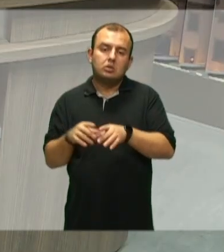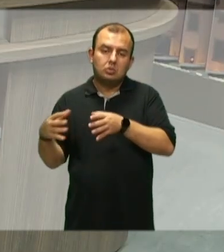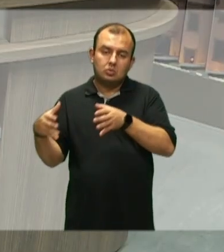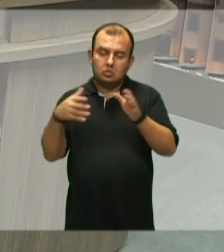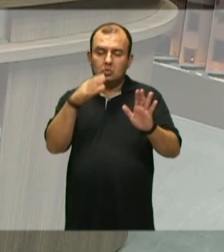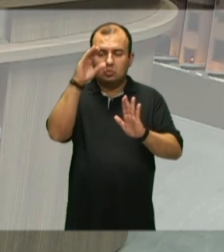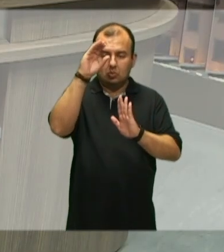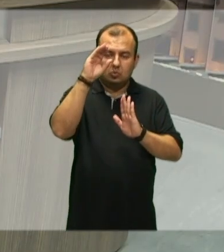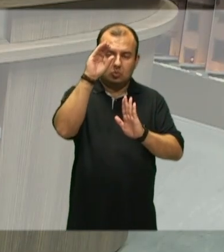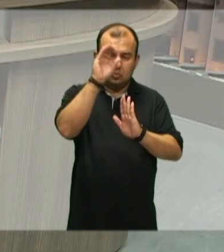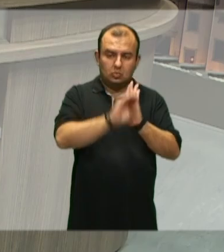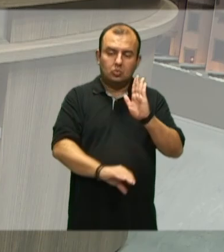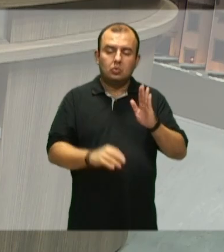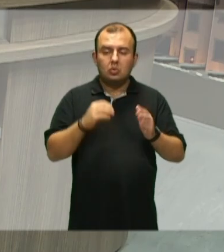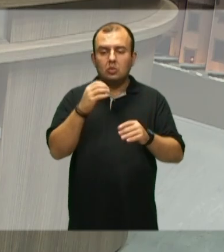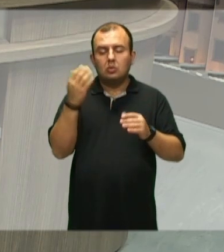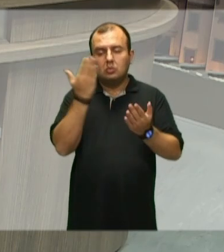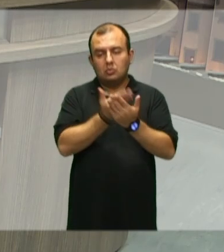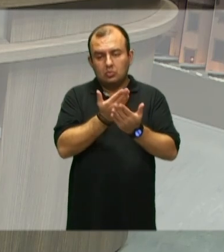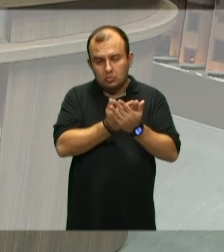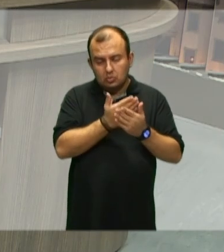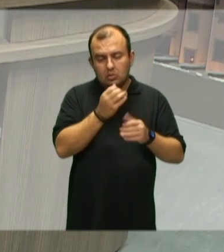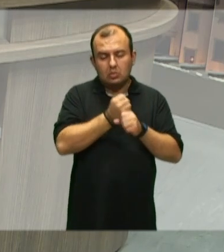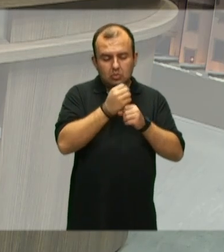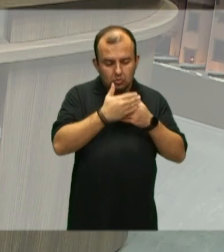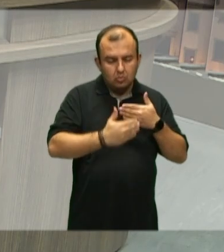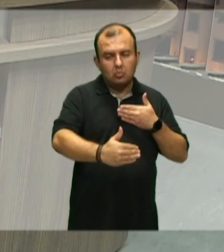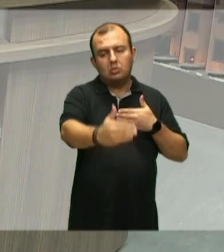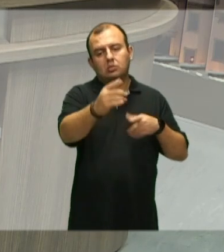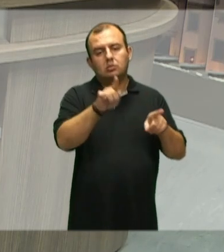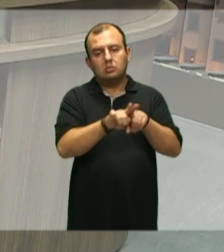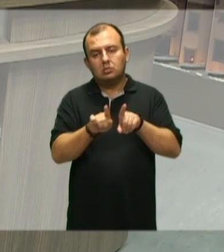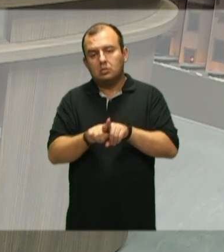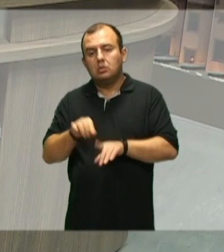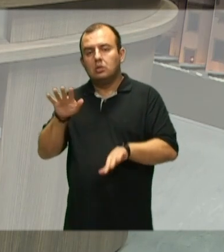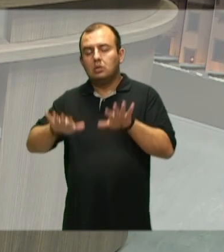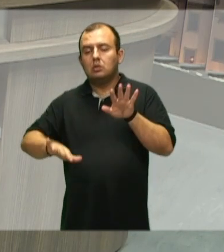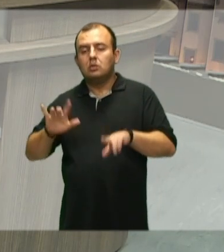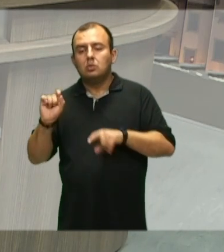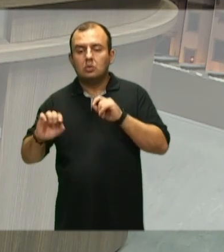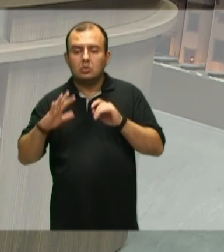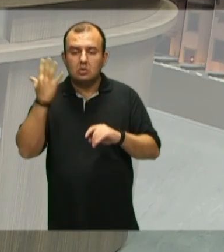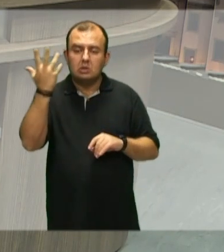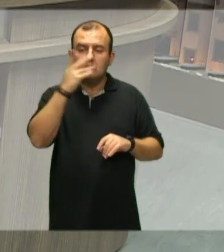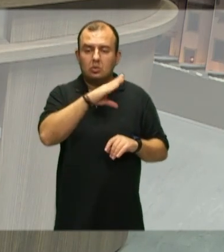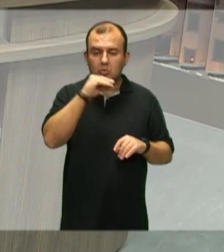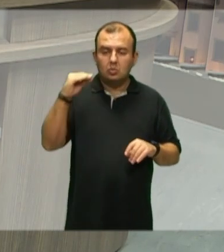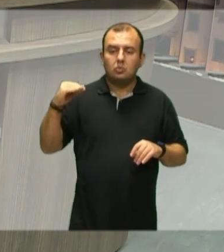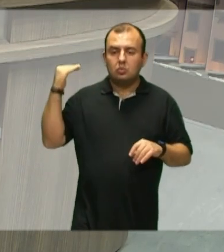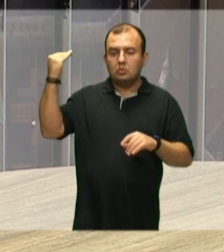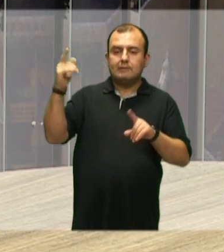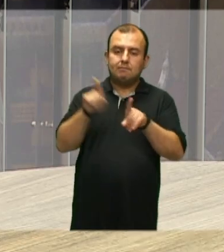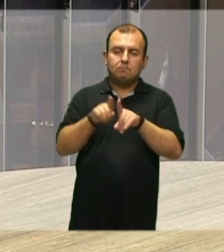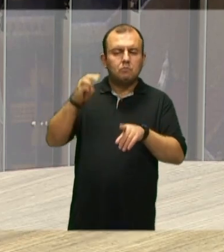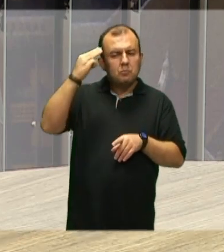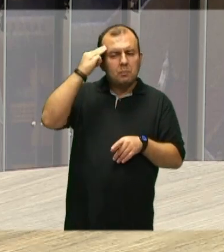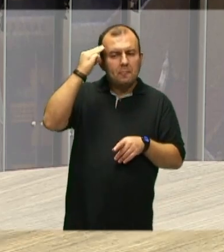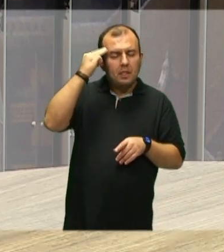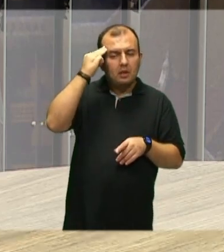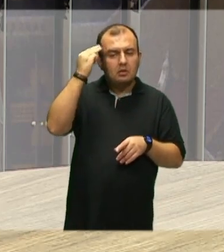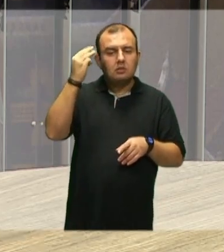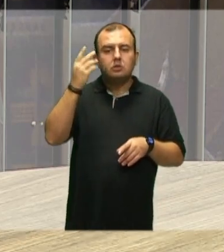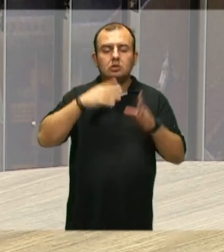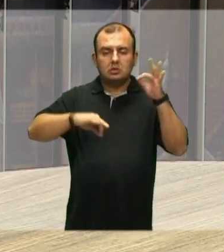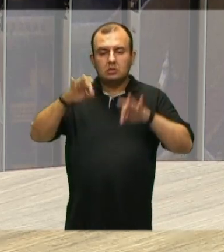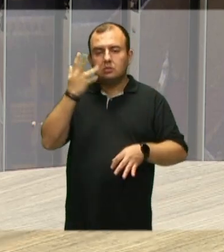do currículo ao longo do ano, né? Exatamente. E aí também, às vezes, né, o adulto tem aquela memória do teatro para